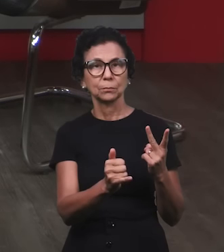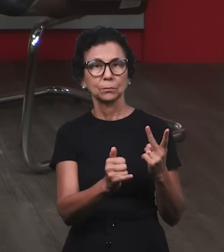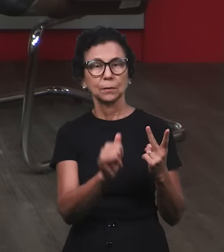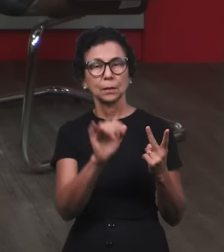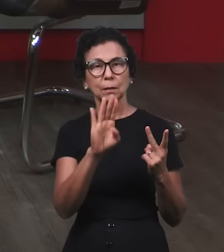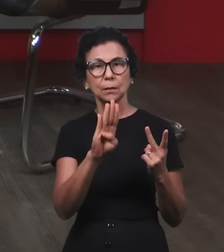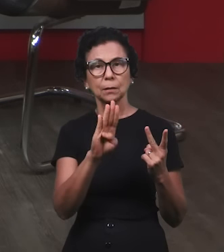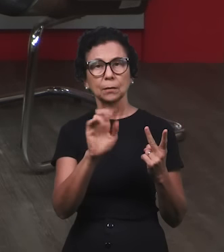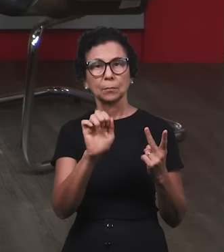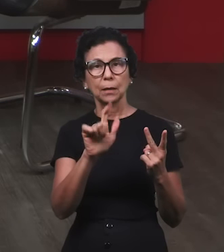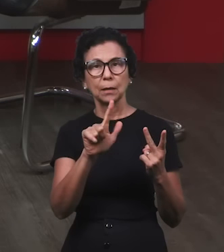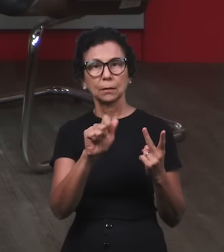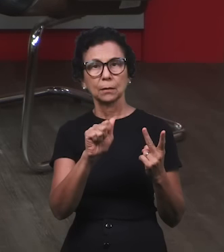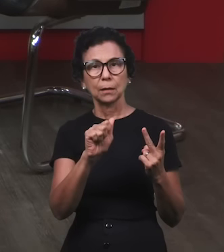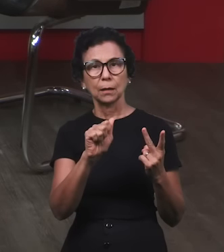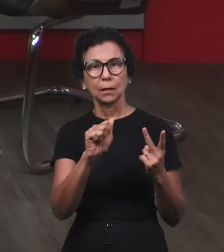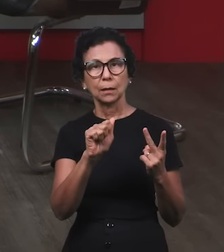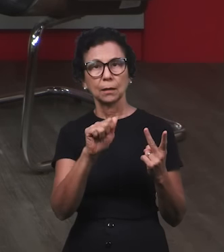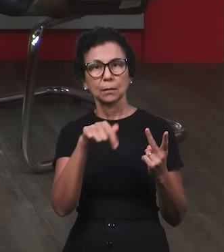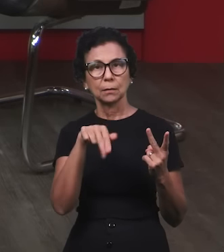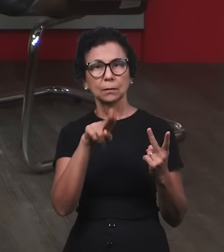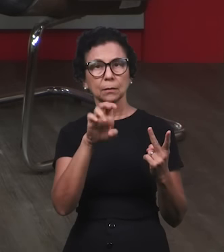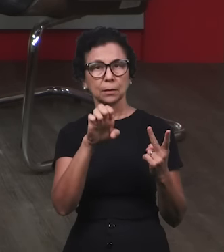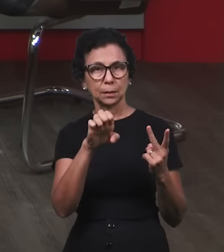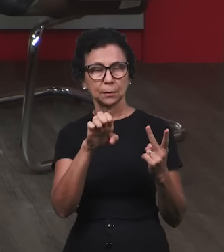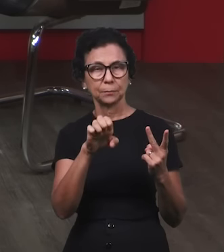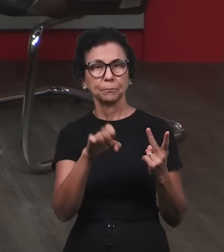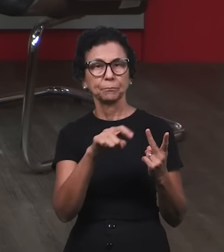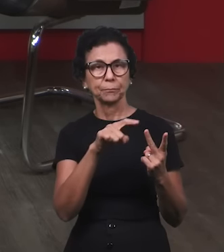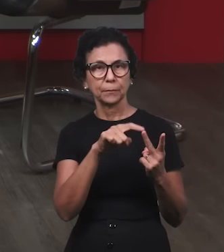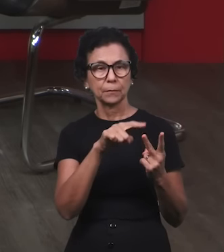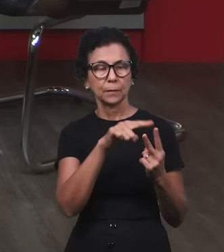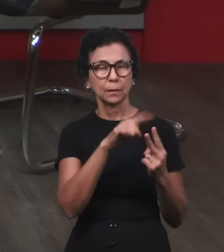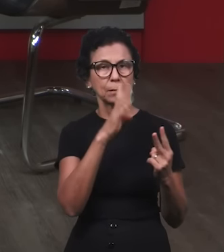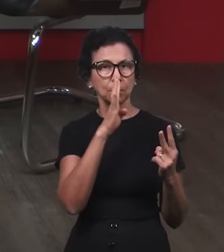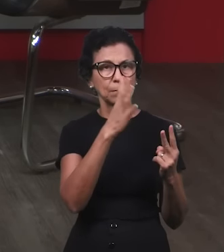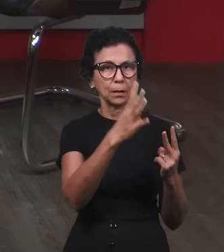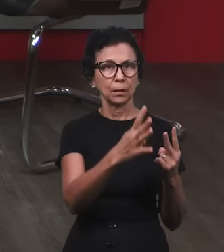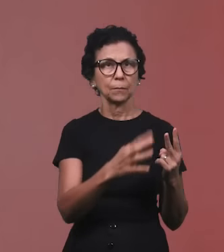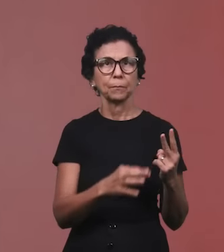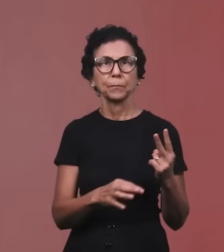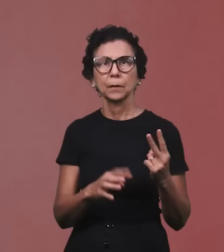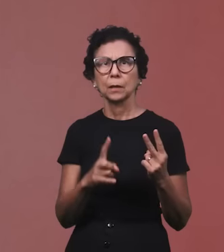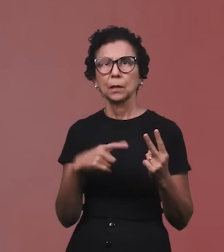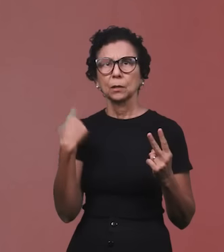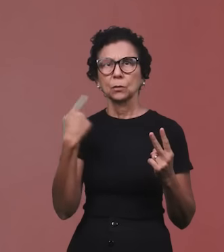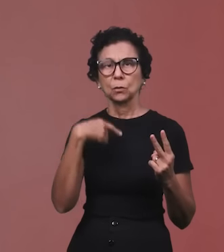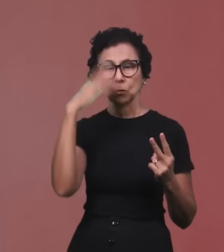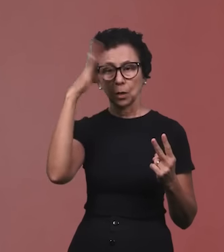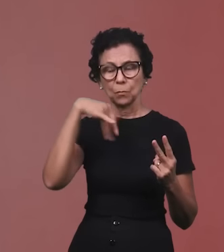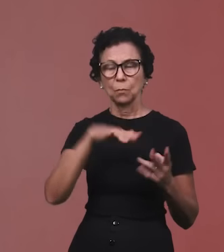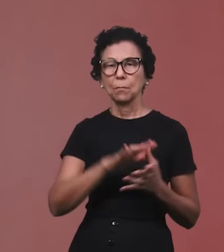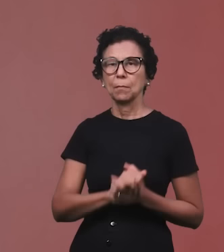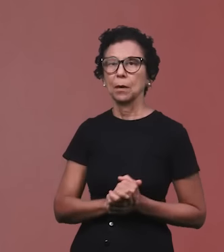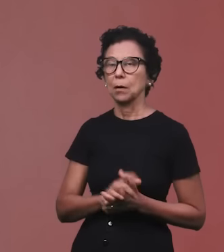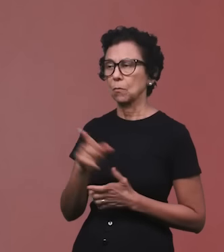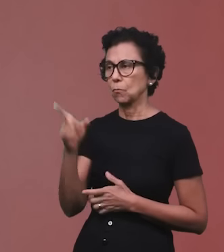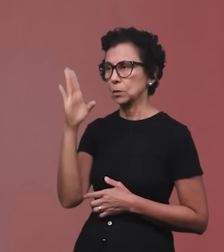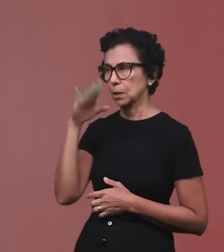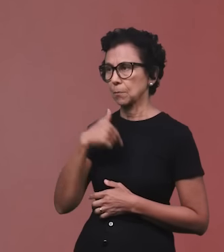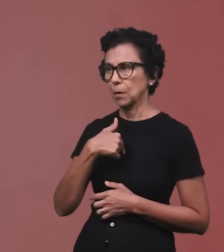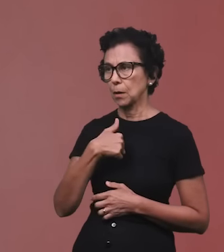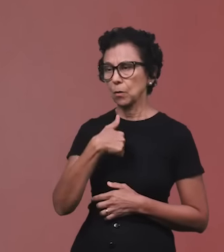Provocou o que tinha de pior nele. Ou seja, nós somos todo homem é mau. E eu sou mau, você não adianta dizer, não, fulano é muito